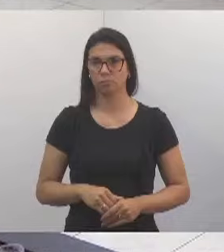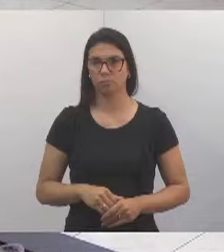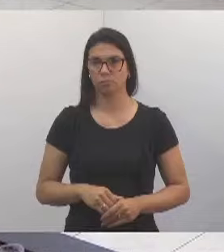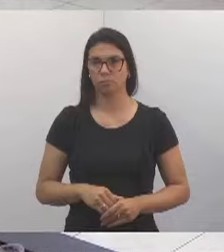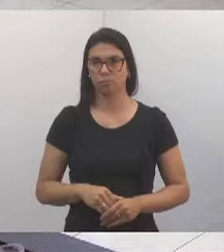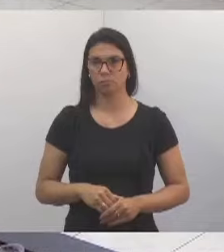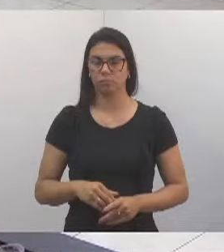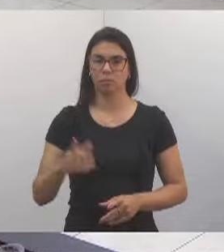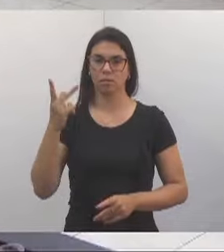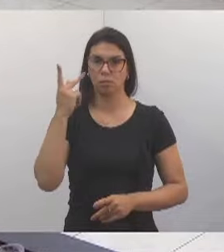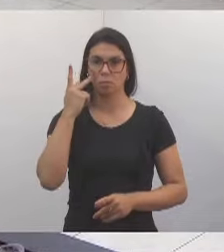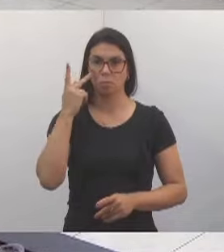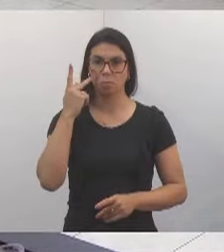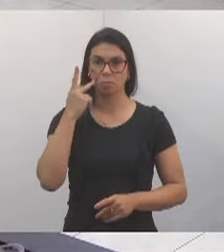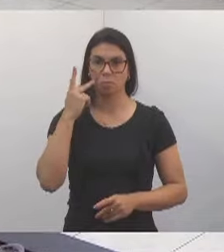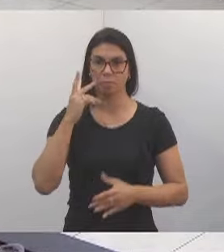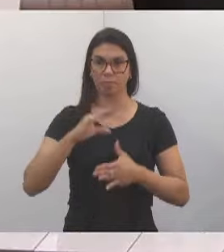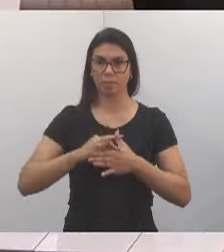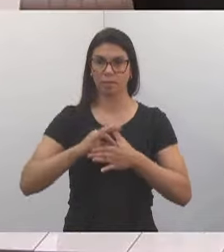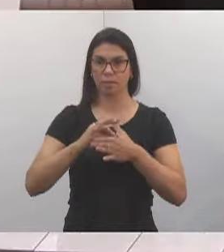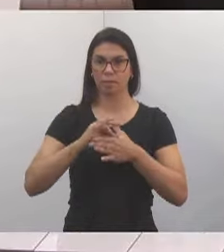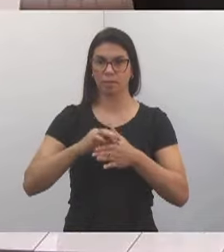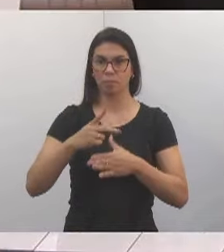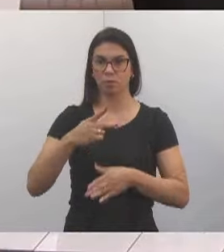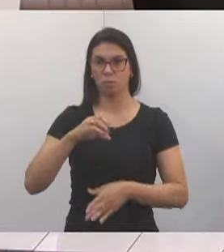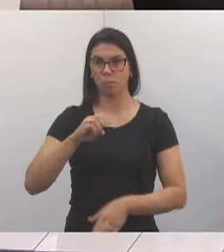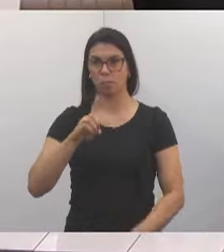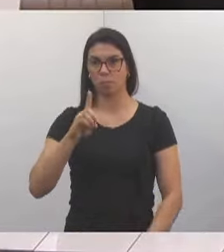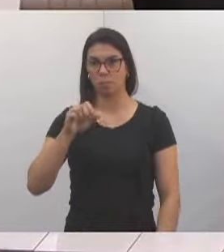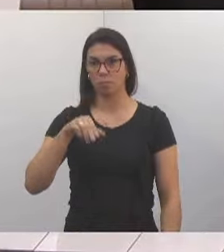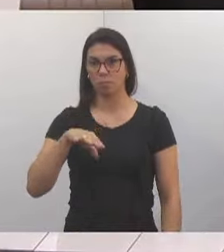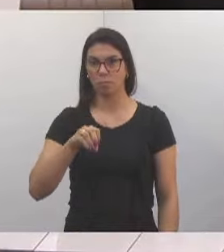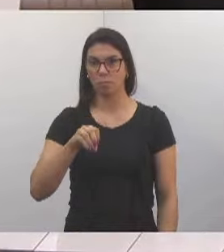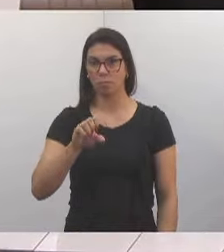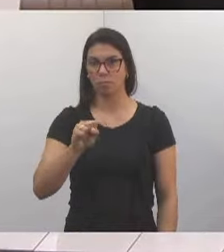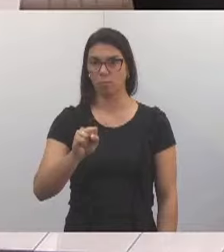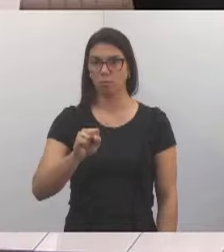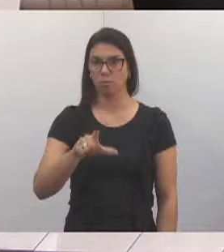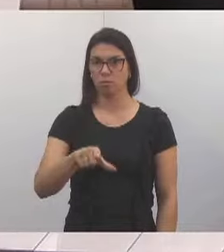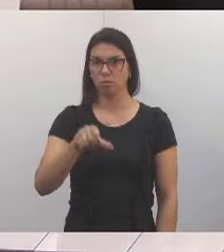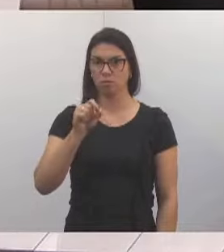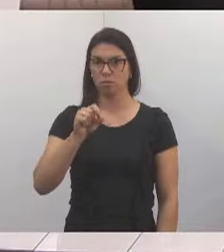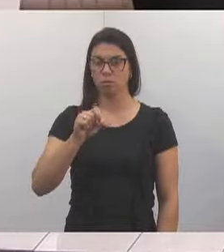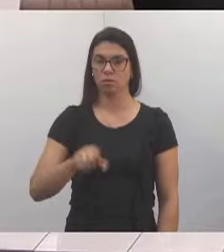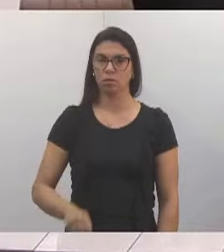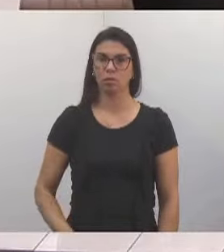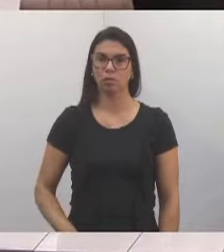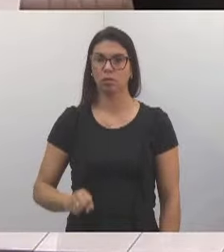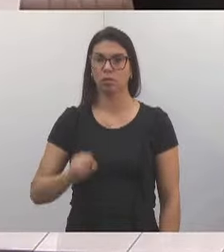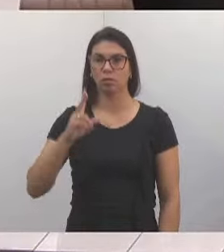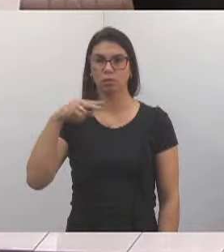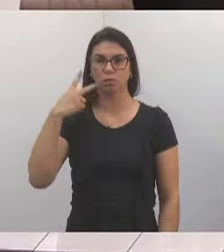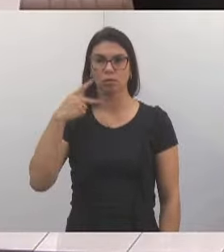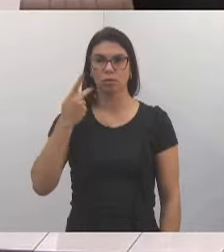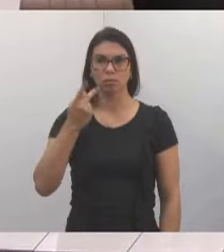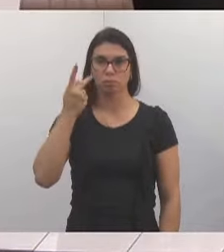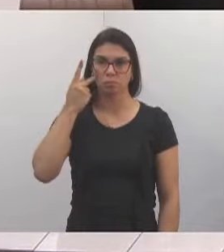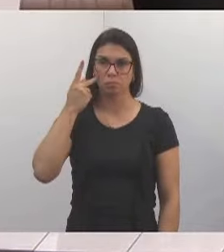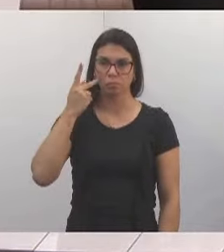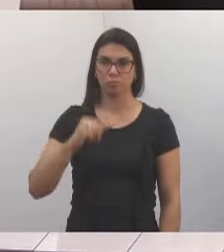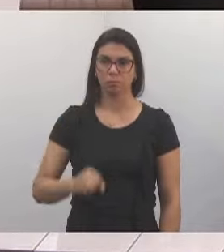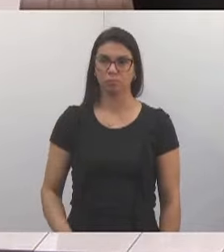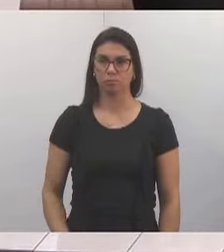Vereador Paulinho do Esporte, líder do Podemos, quem indica? Vereador Paulinho do Esporte.